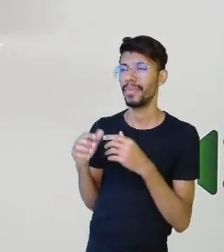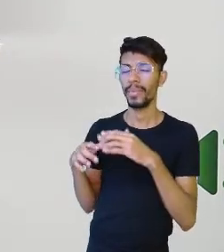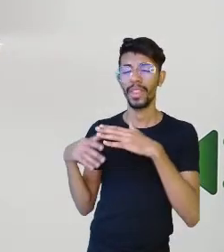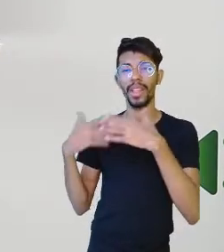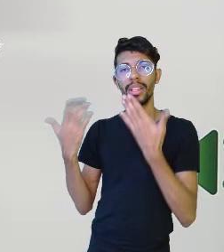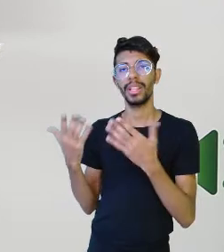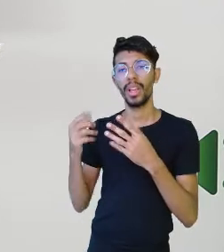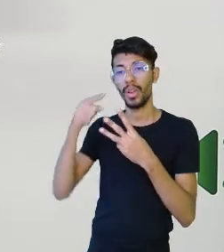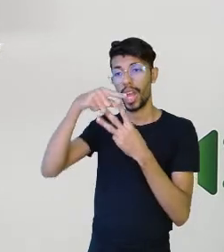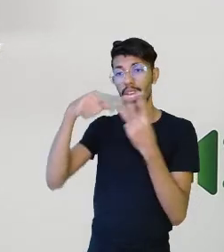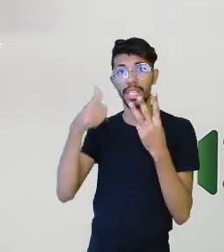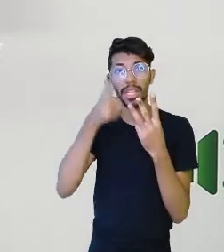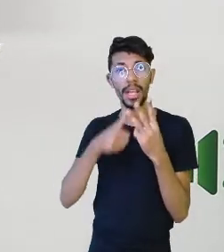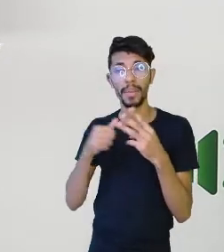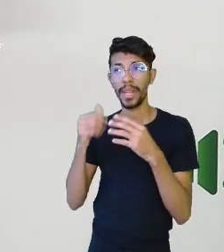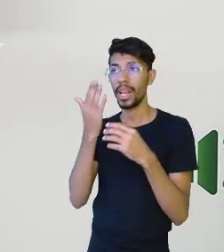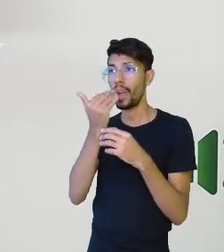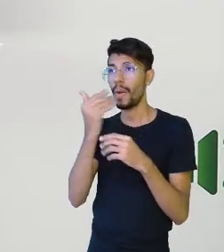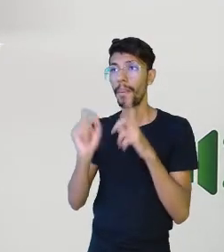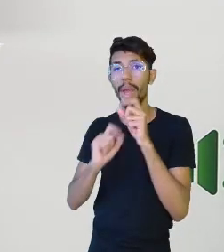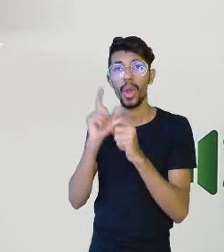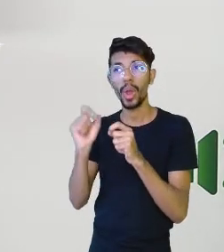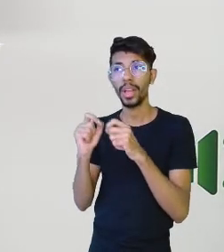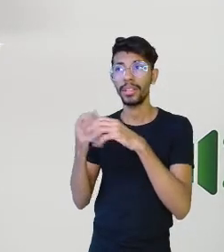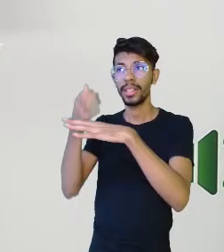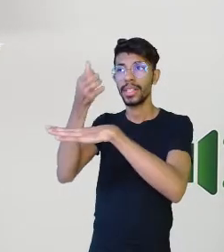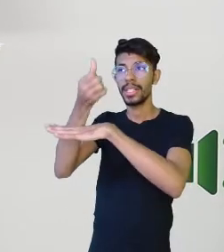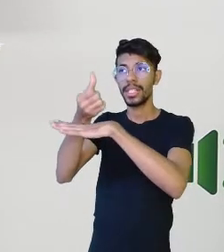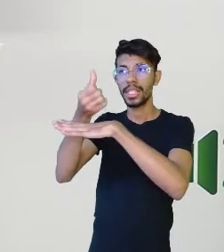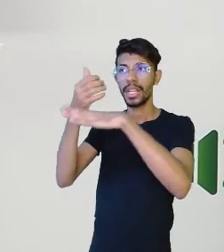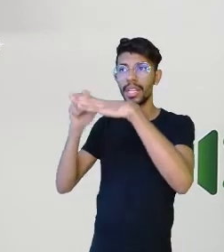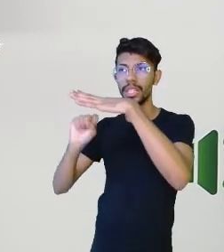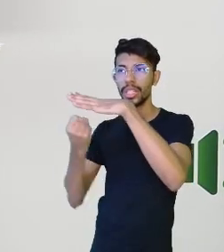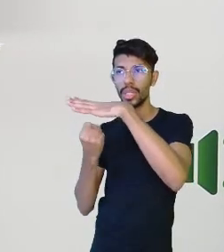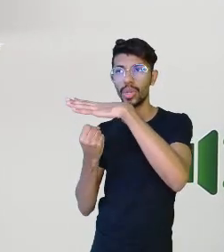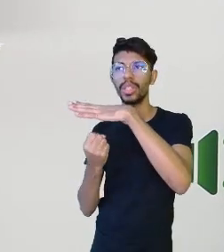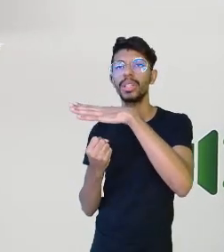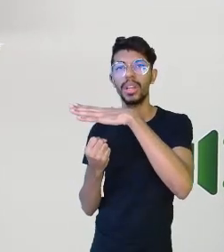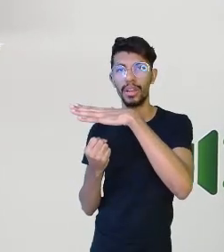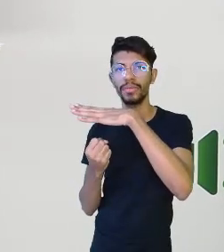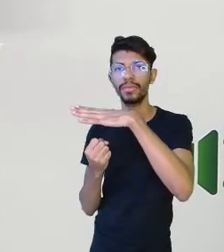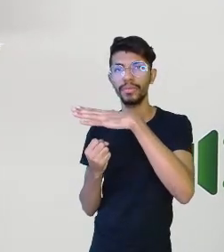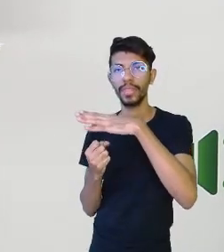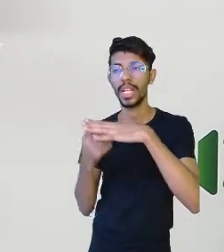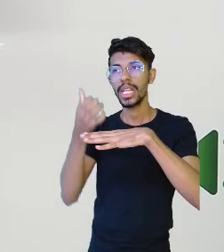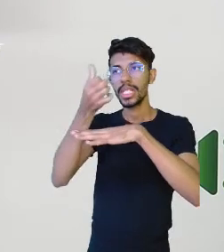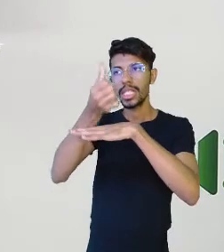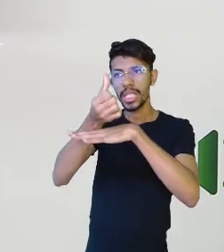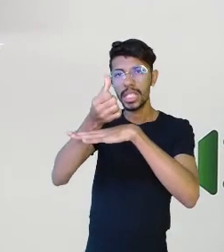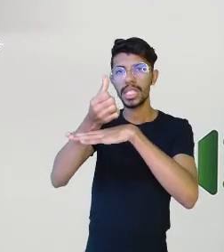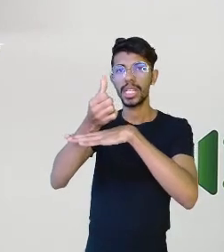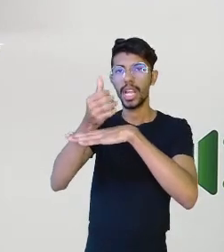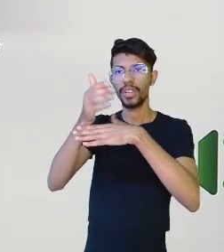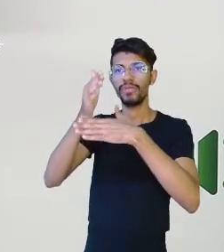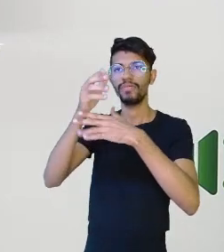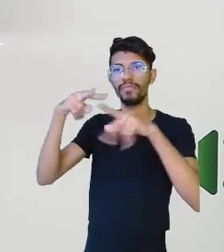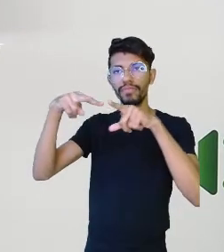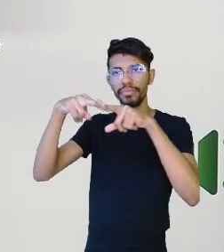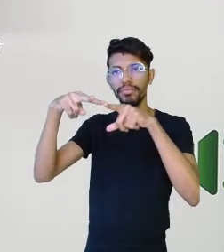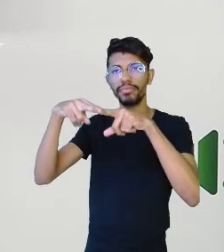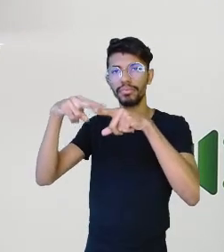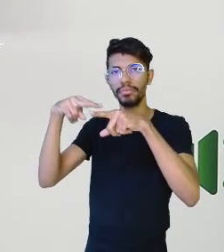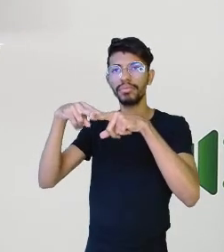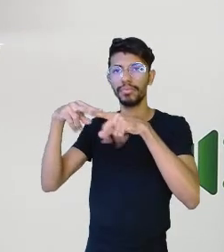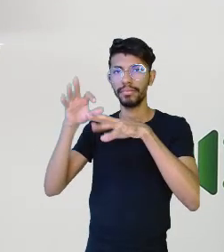as 3 consumiram 6/8. Elas consumiram 6 pedaços das 8 partes que